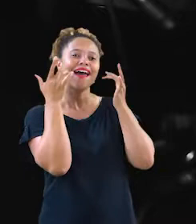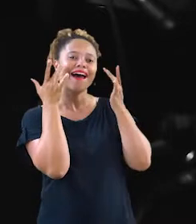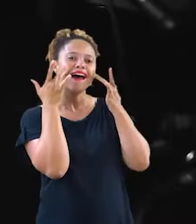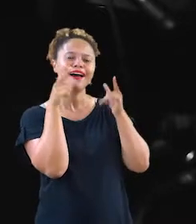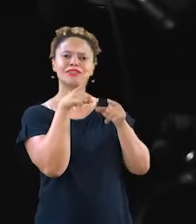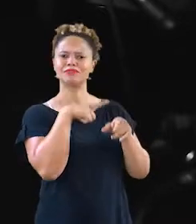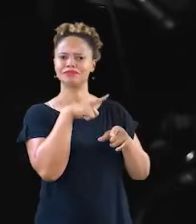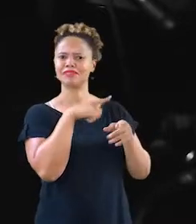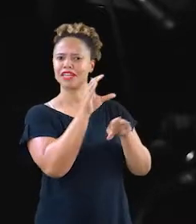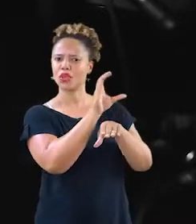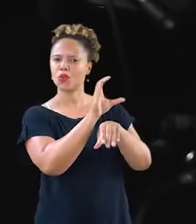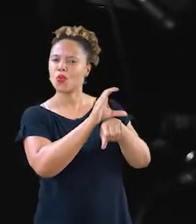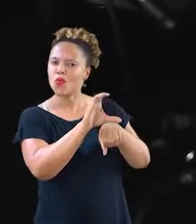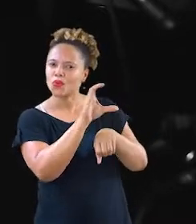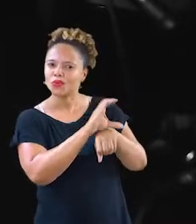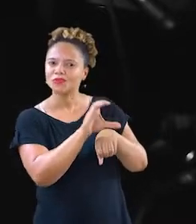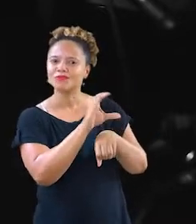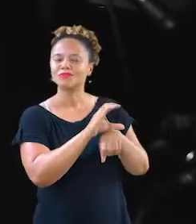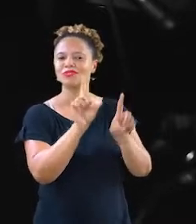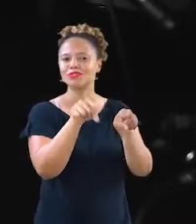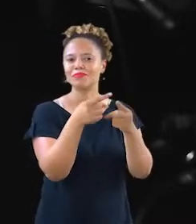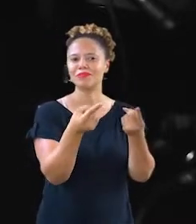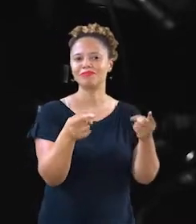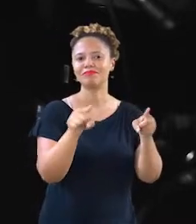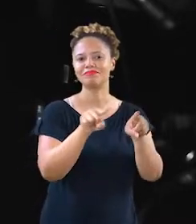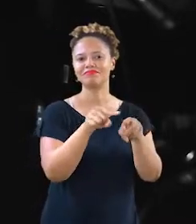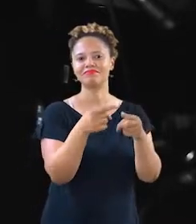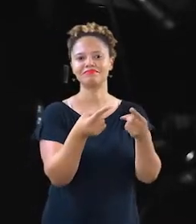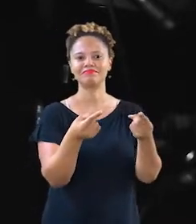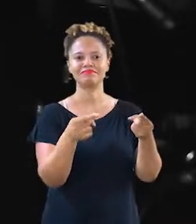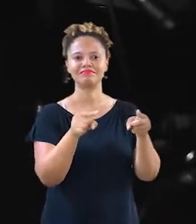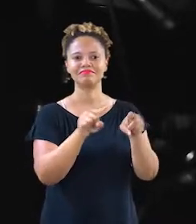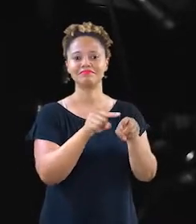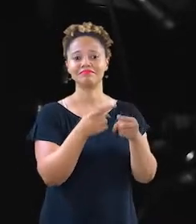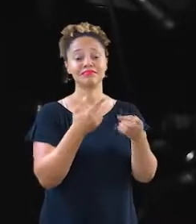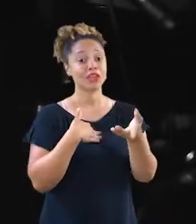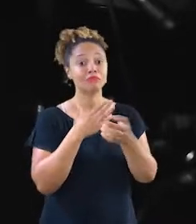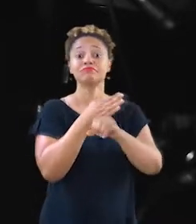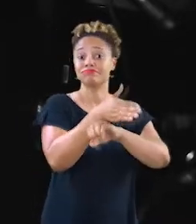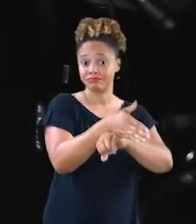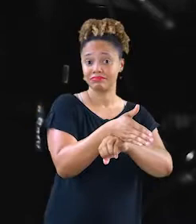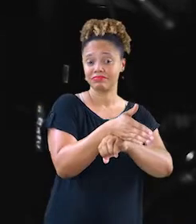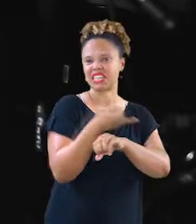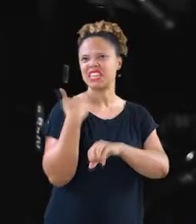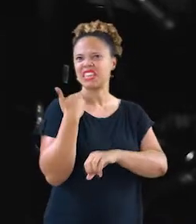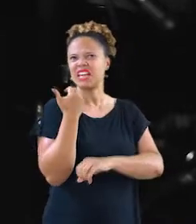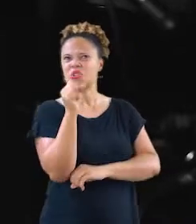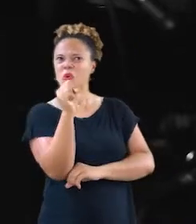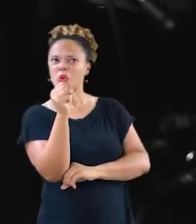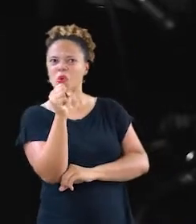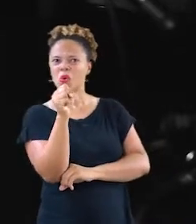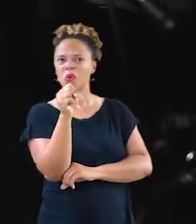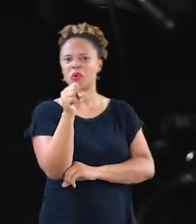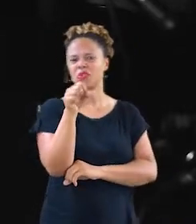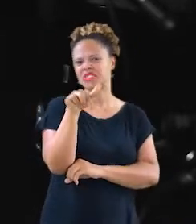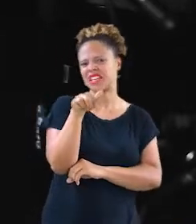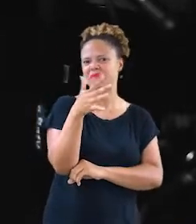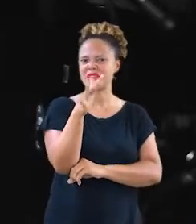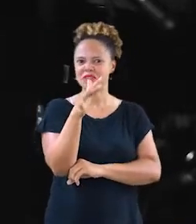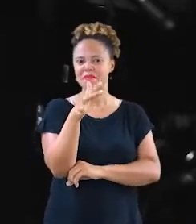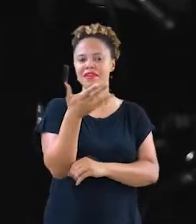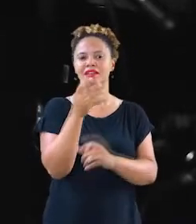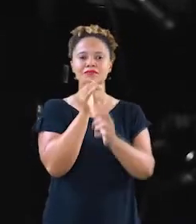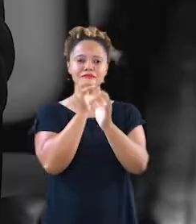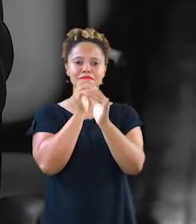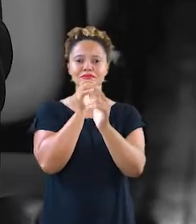não sei se existe ainda, de música. E aí ela me colocou, acho que eu tinha 8 anos, 7 para 8 anos, num curso de flauta doce